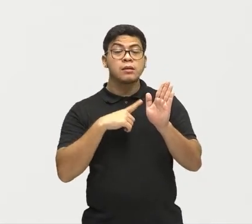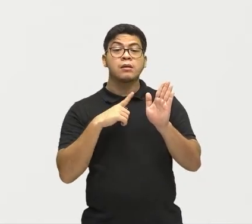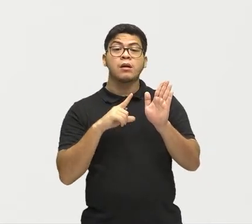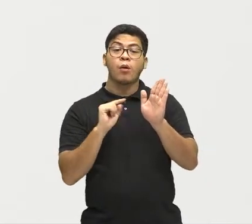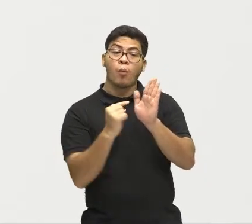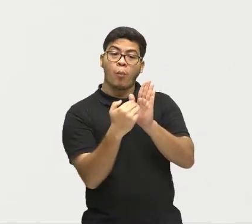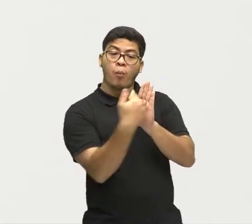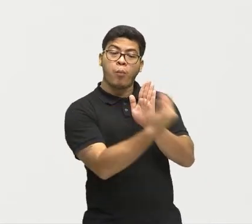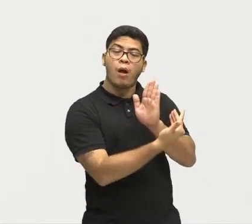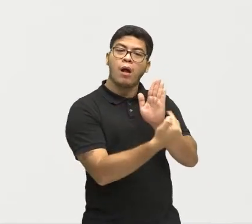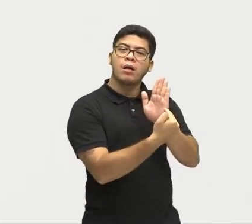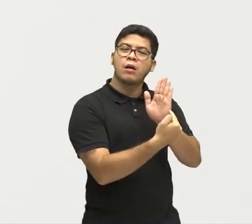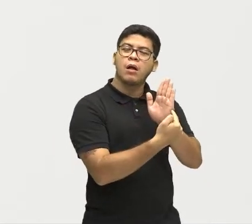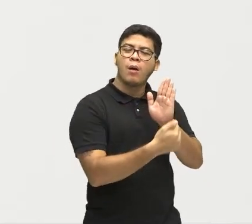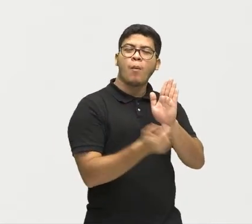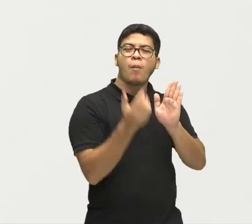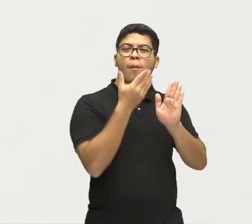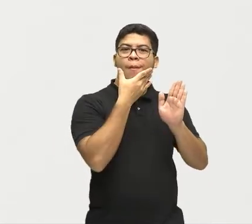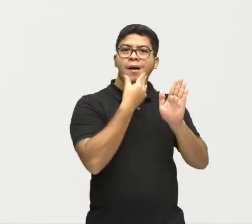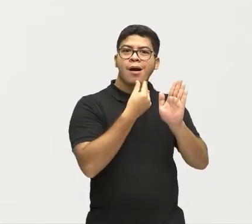é responsável,